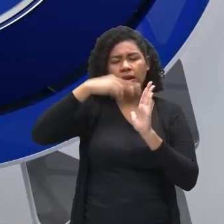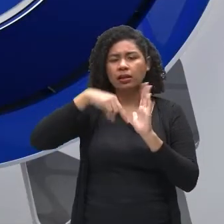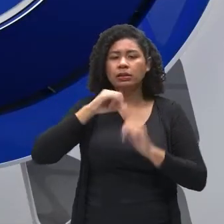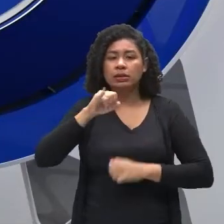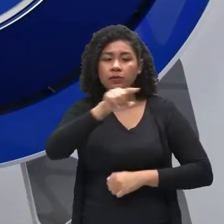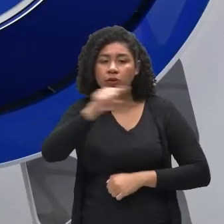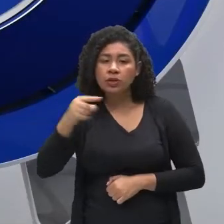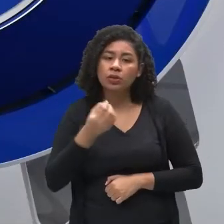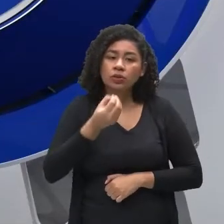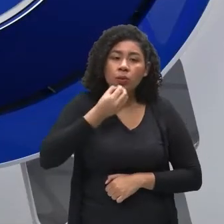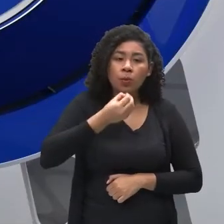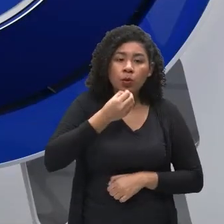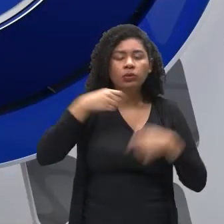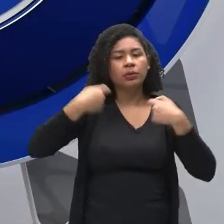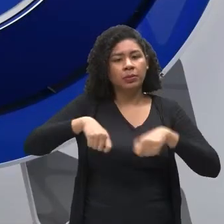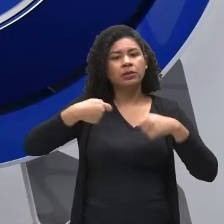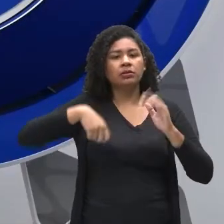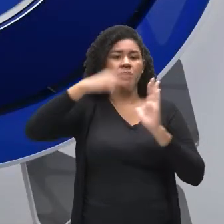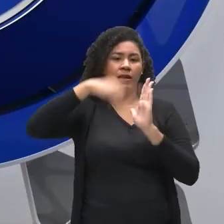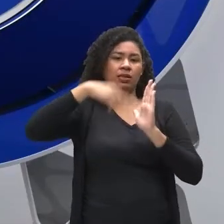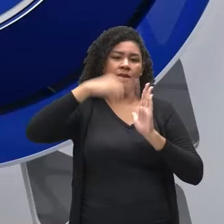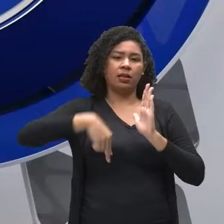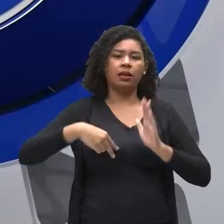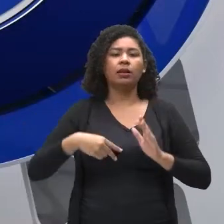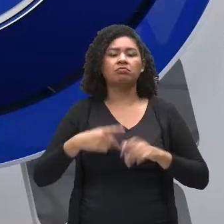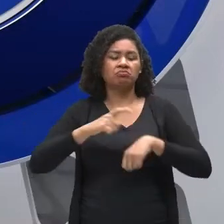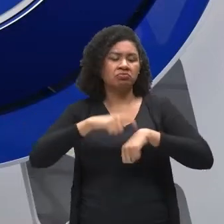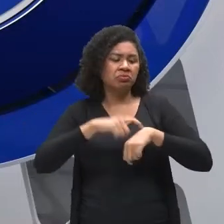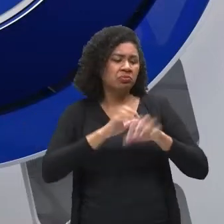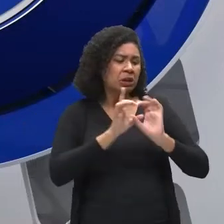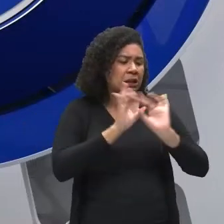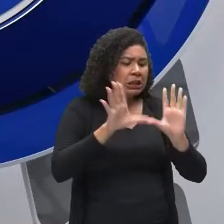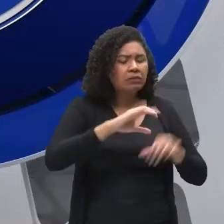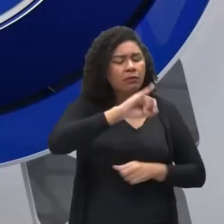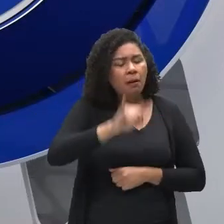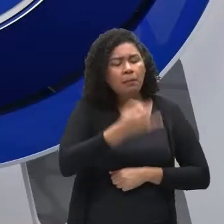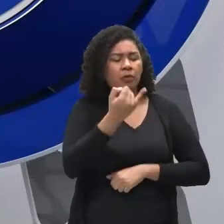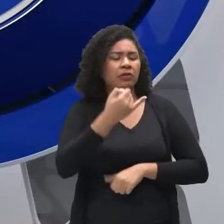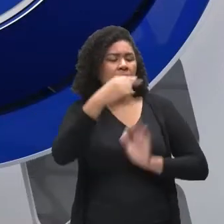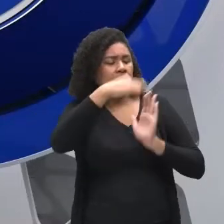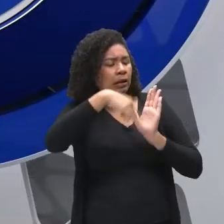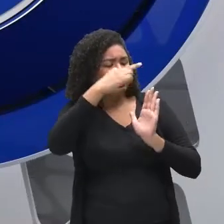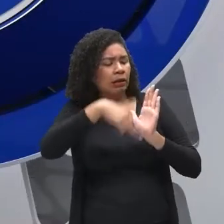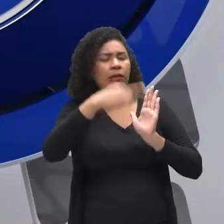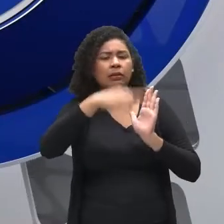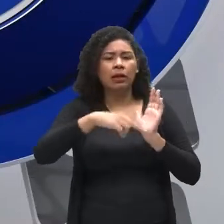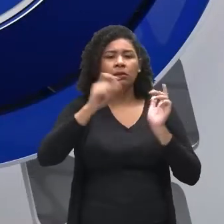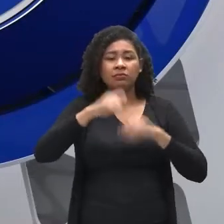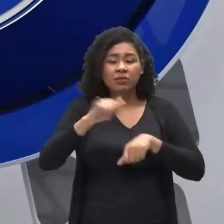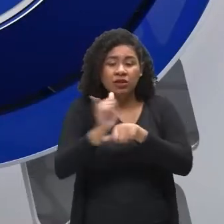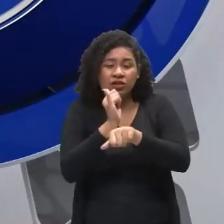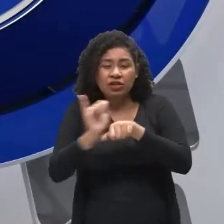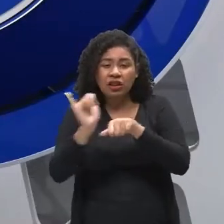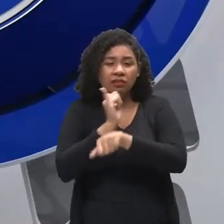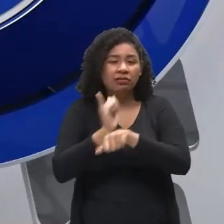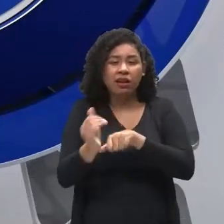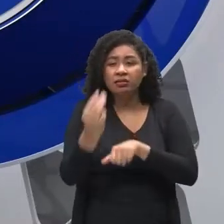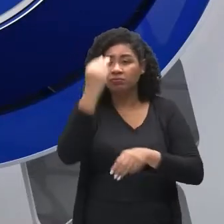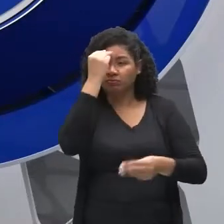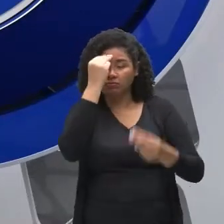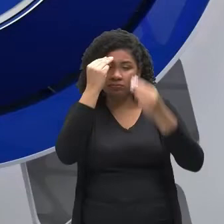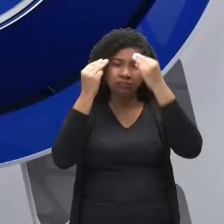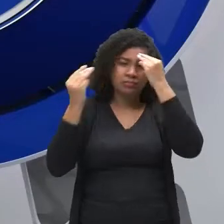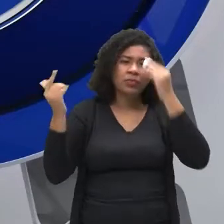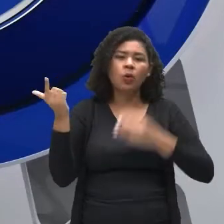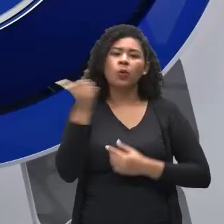oportunidade, pratique o hábito da leitura, tá? No seu tempo livre. Dessa maneira, as estratégias vão fluir de maneira mais rápida e